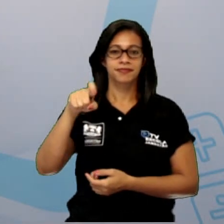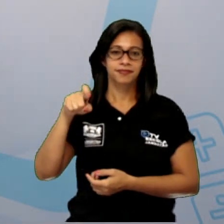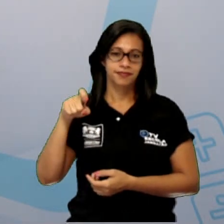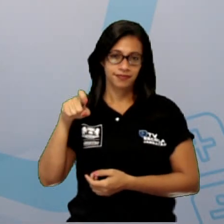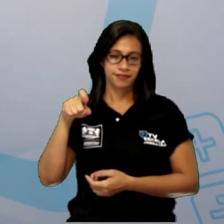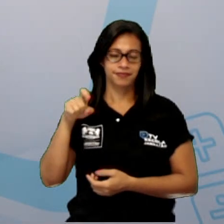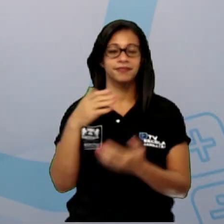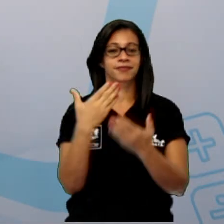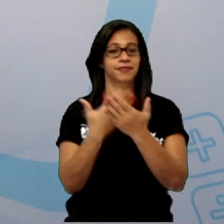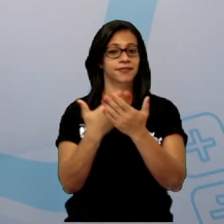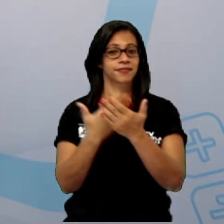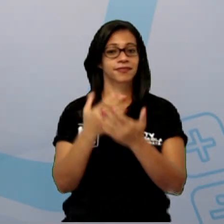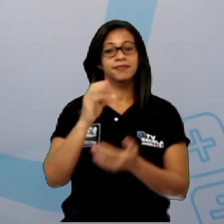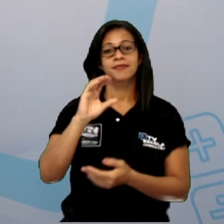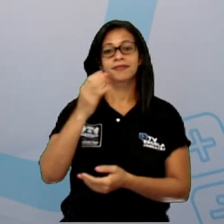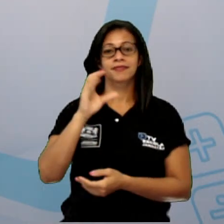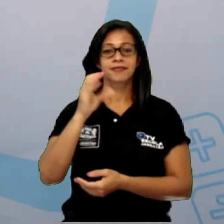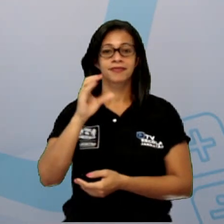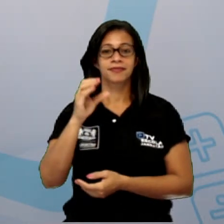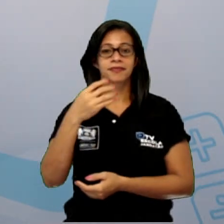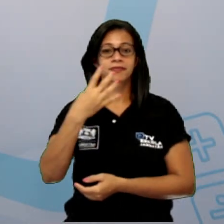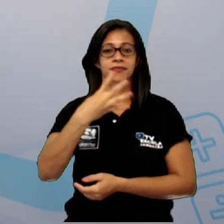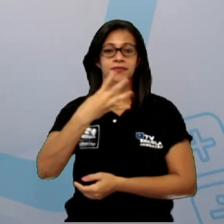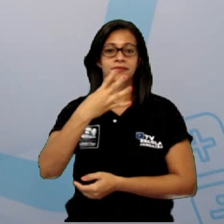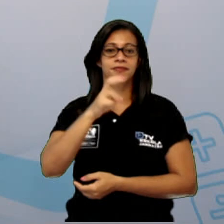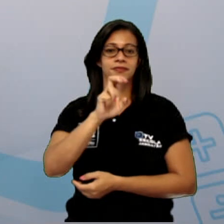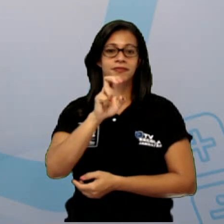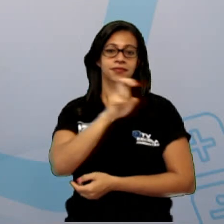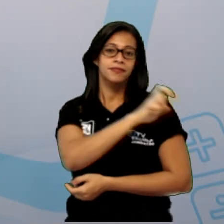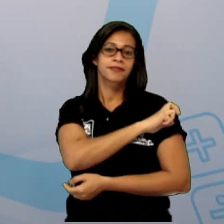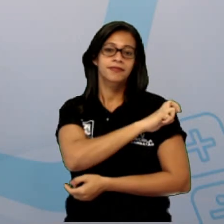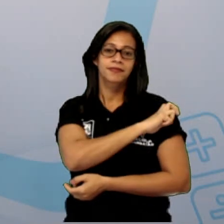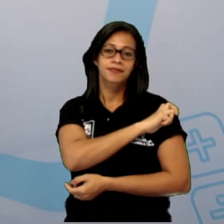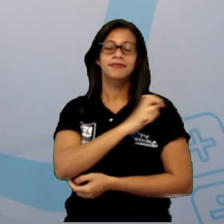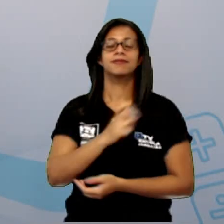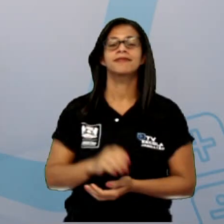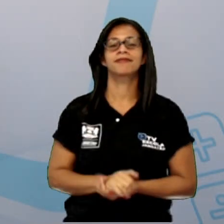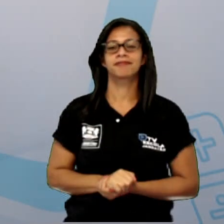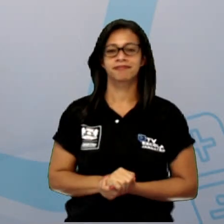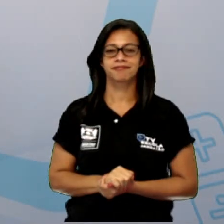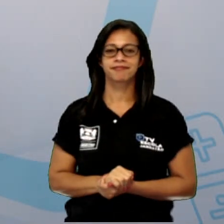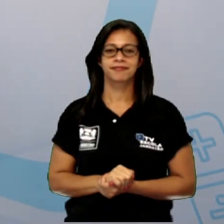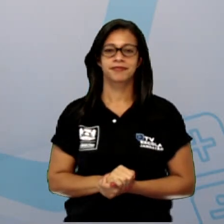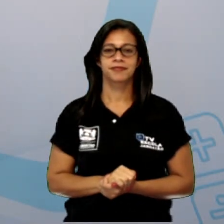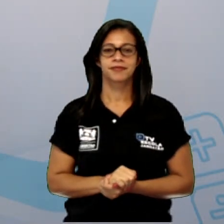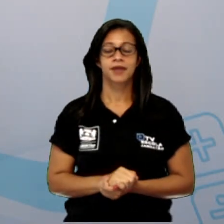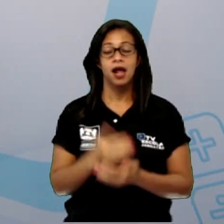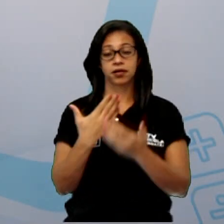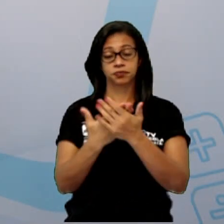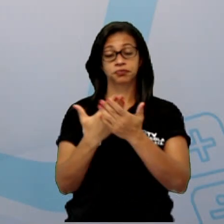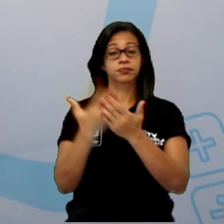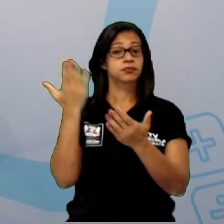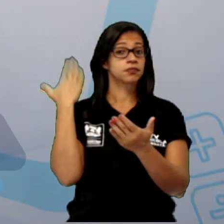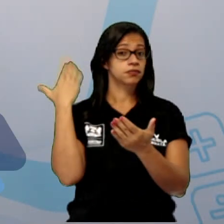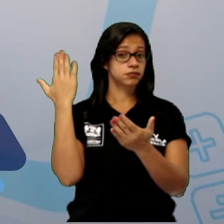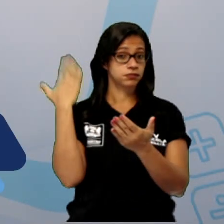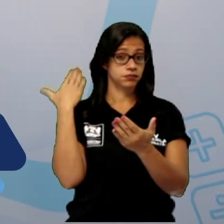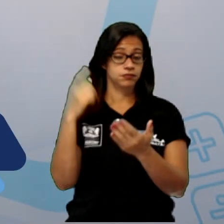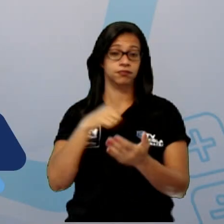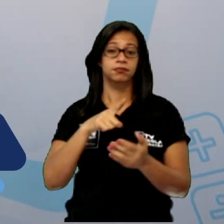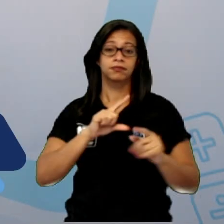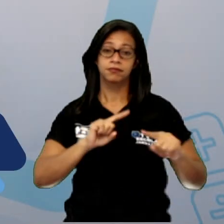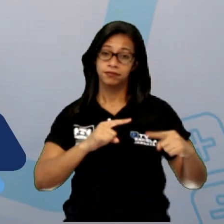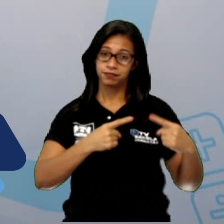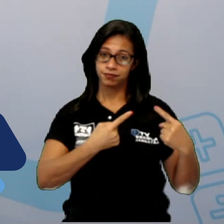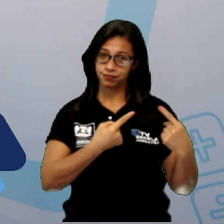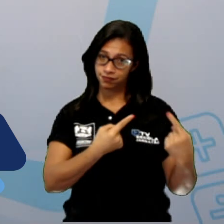aula de ciências para os quartos e quintos anos, ok? Na aula passada eu passei um desafio. Eu